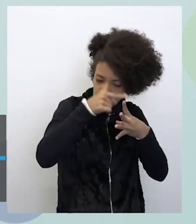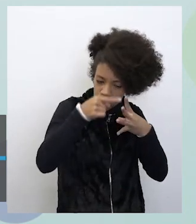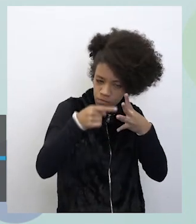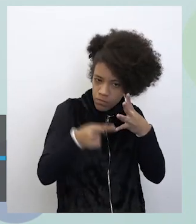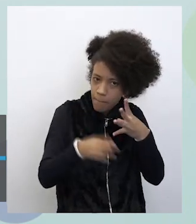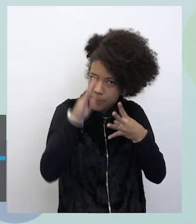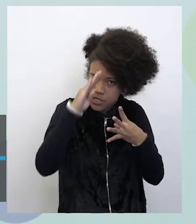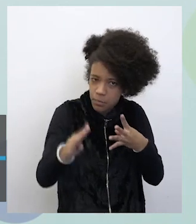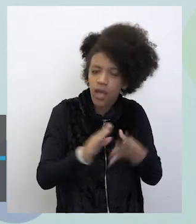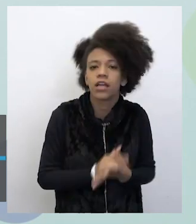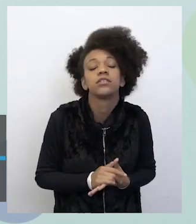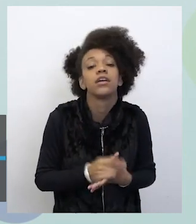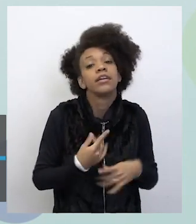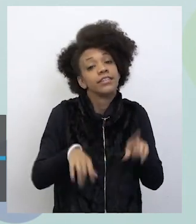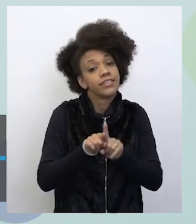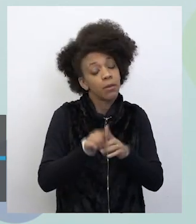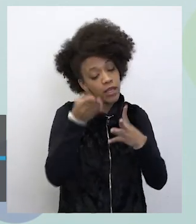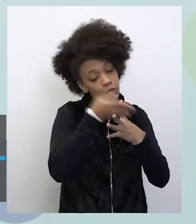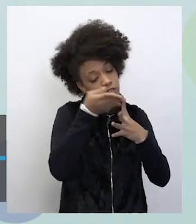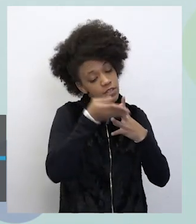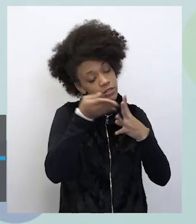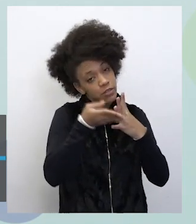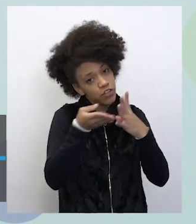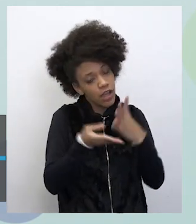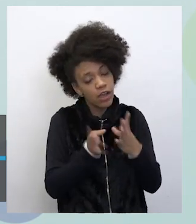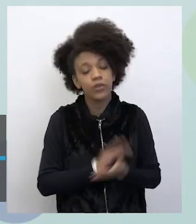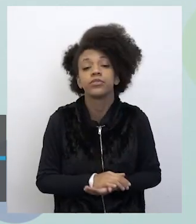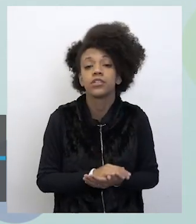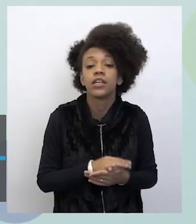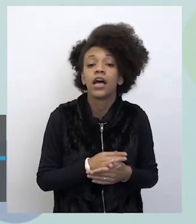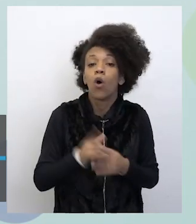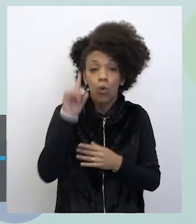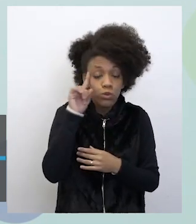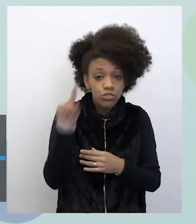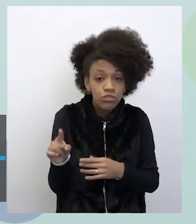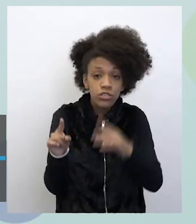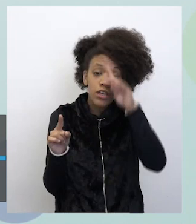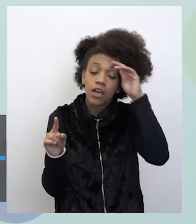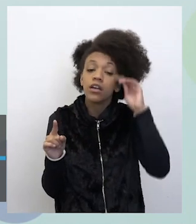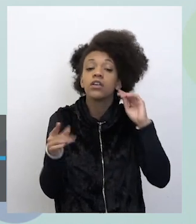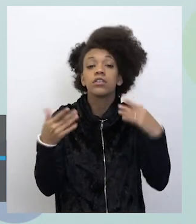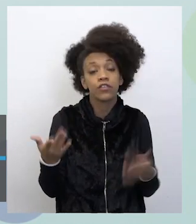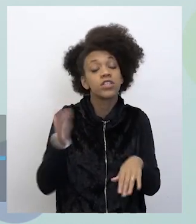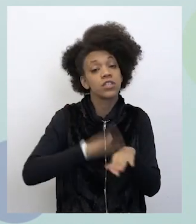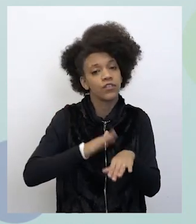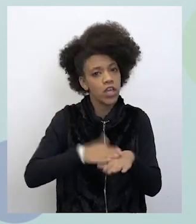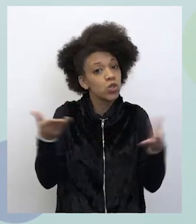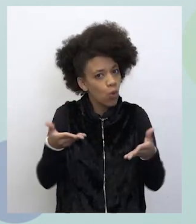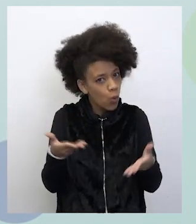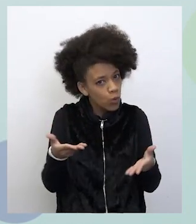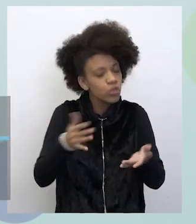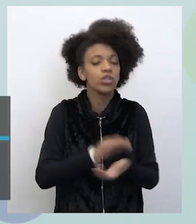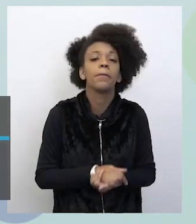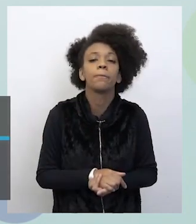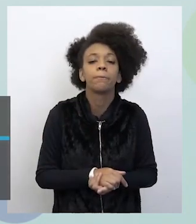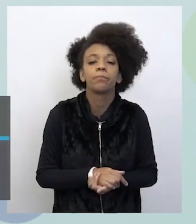os 4, os degraus intermediários, colocaram a data que vocês fizeram esse